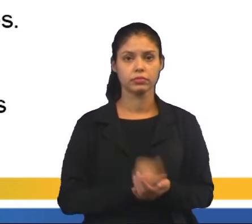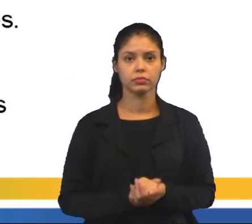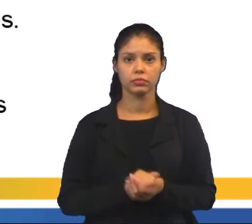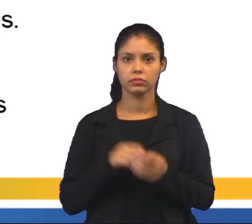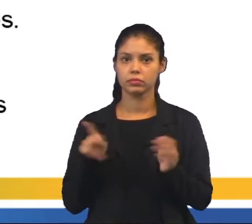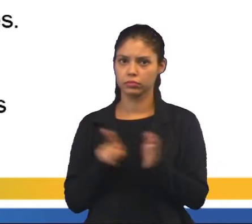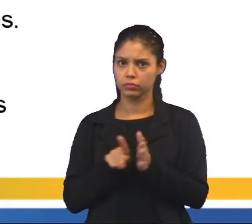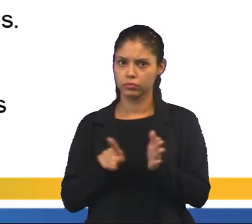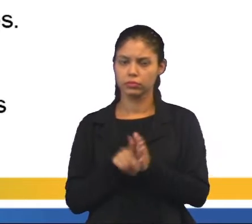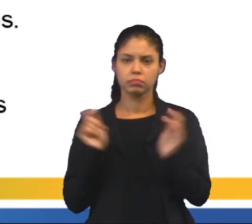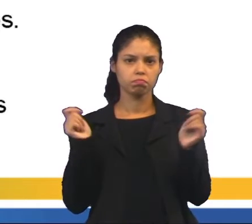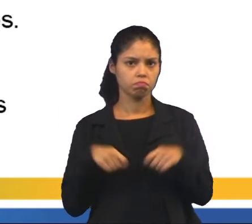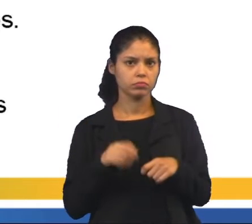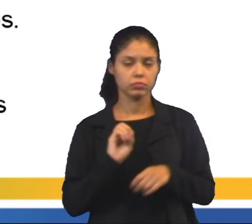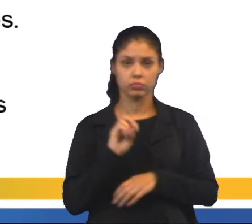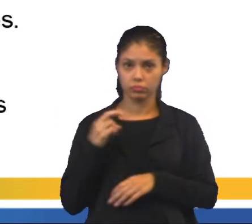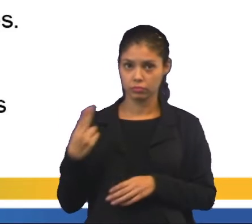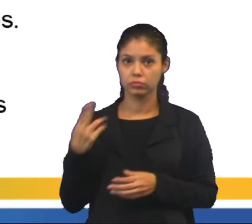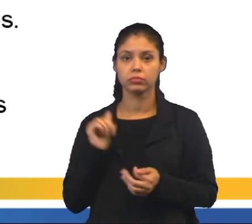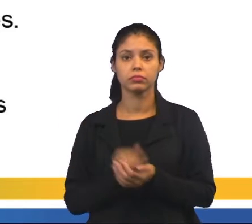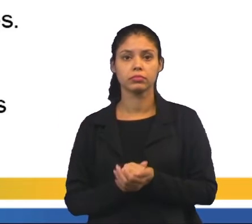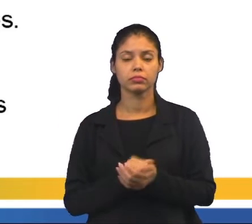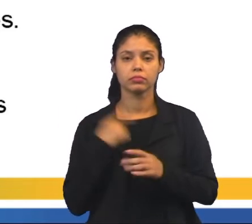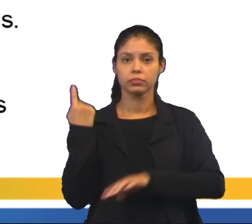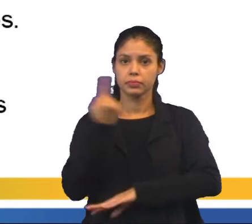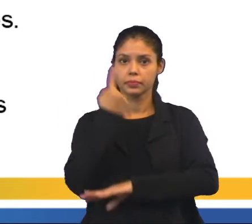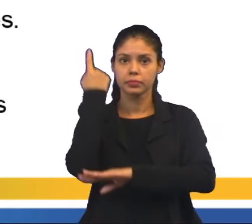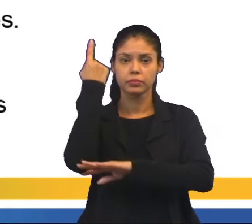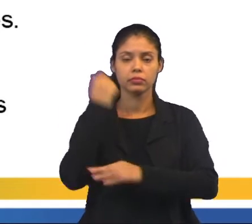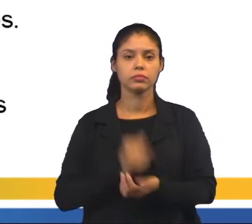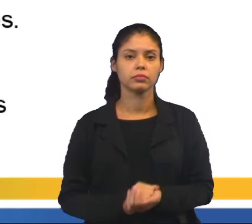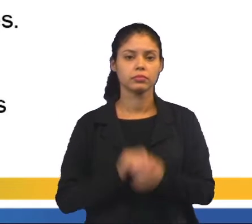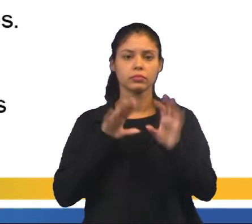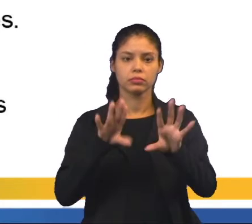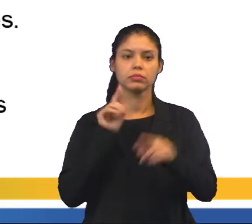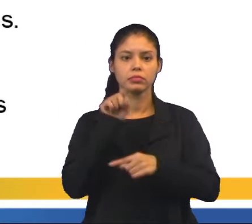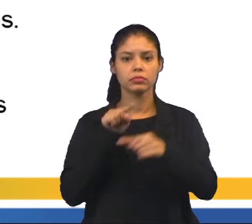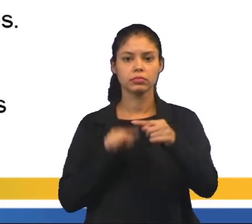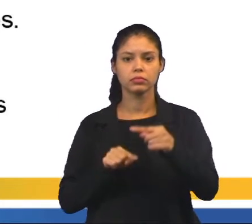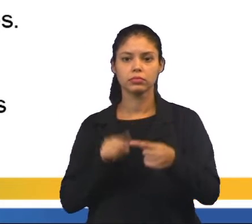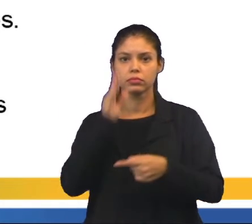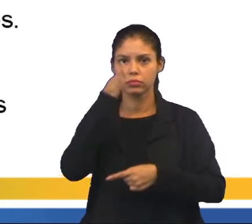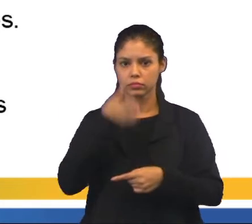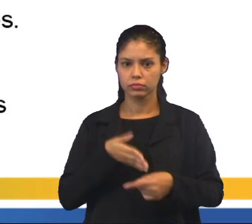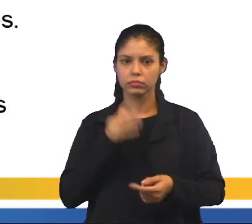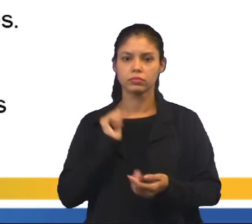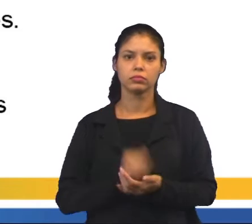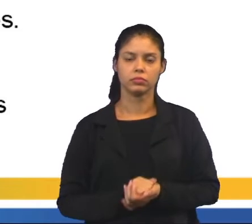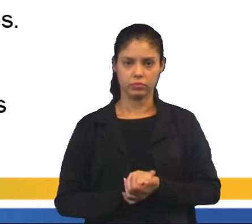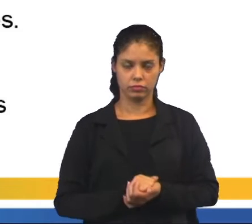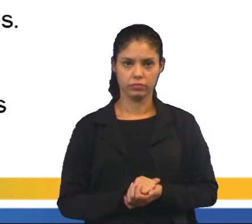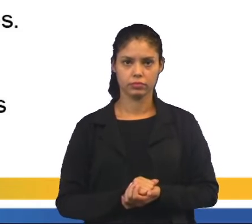ou seja, o lado relativo à altura fica dividido ao meio.